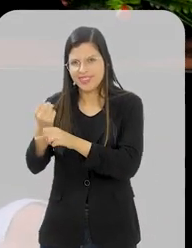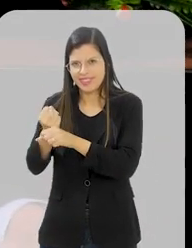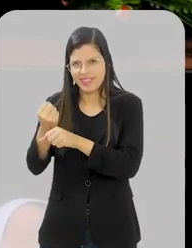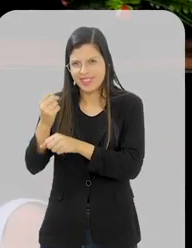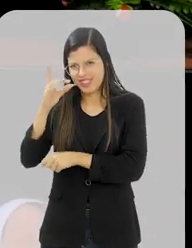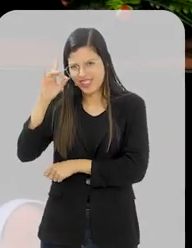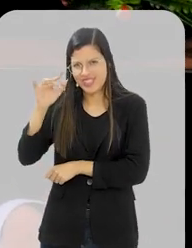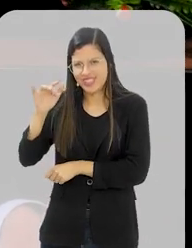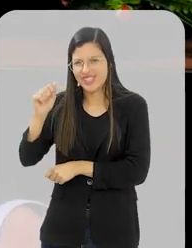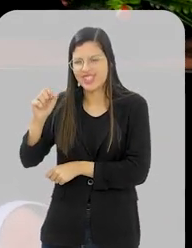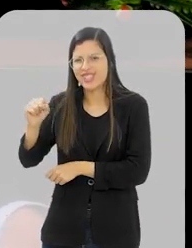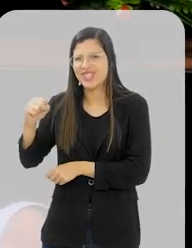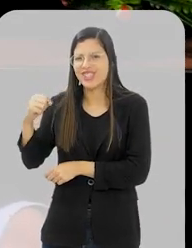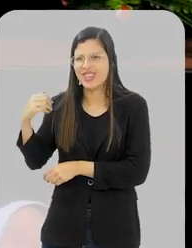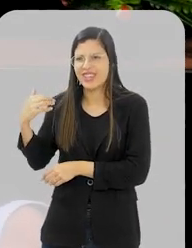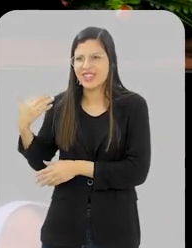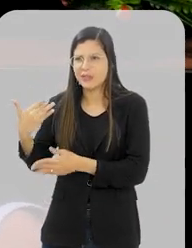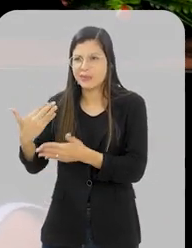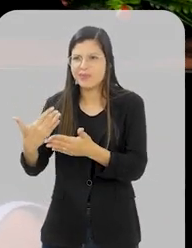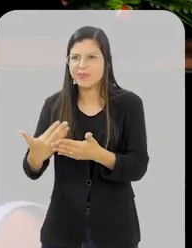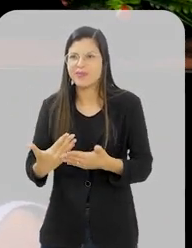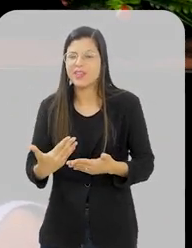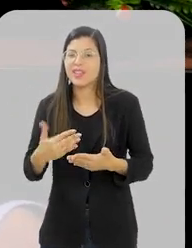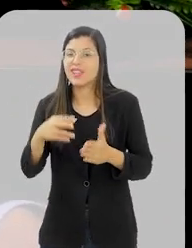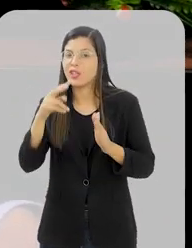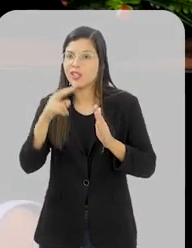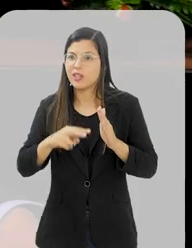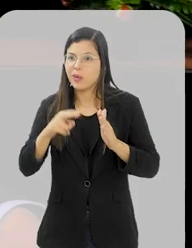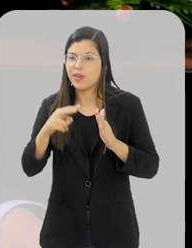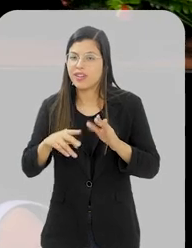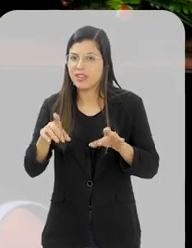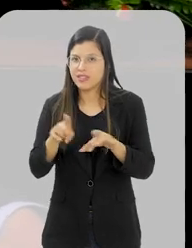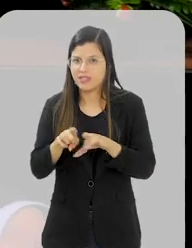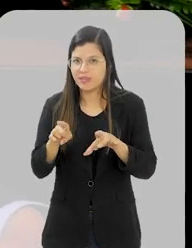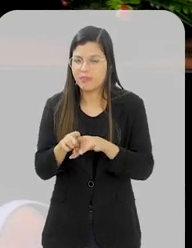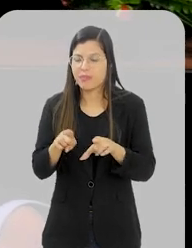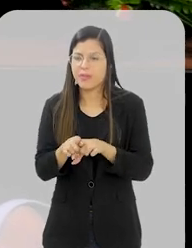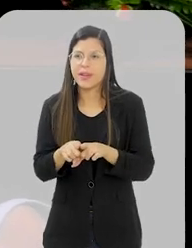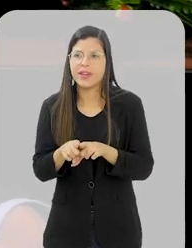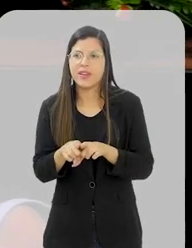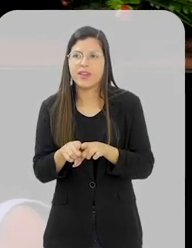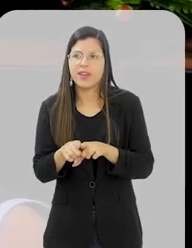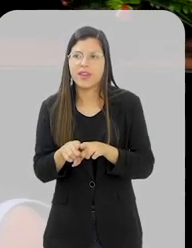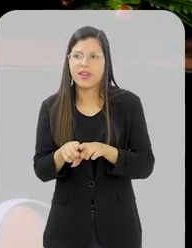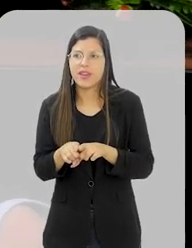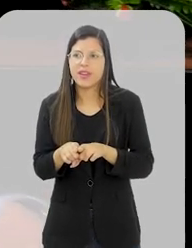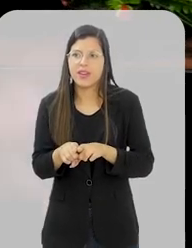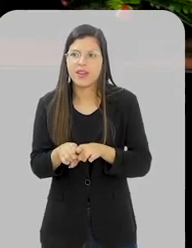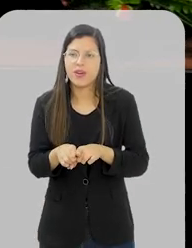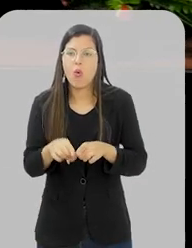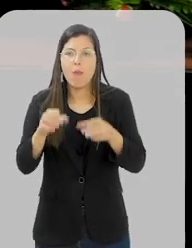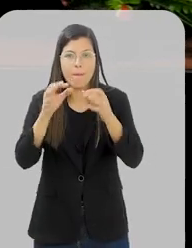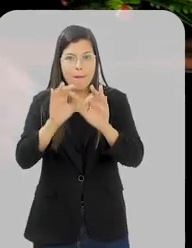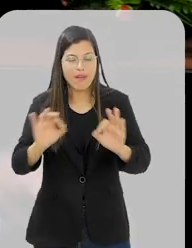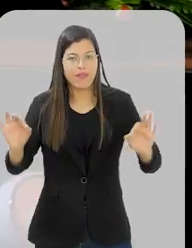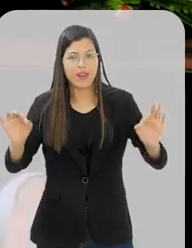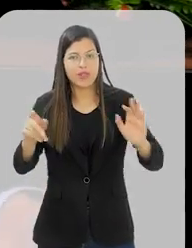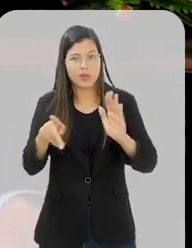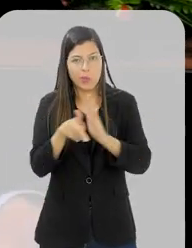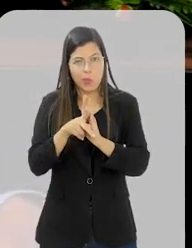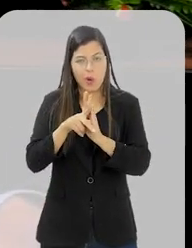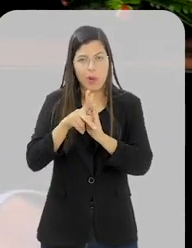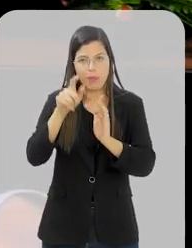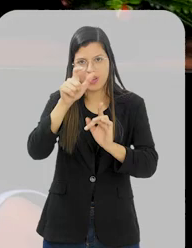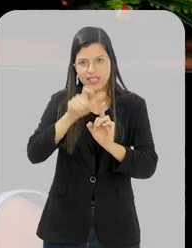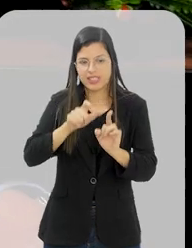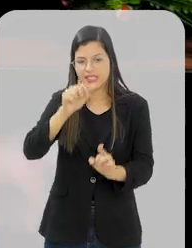e por coincidência a vida tem essas Coincidências eu li há pouco tempo atrás um dito de Anne